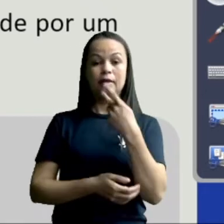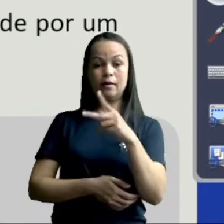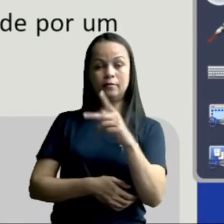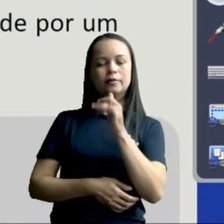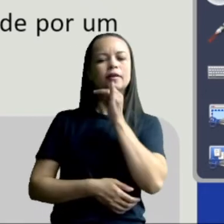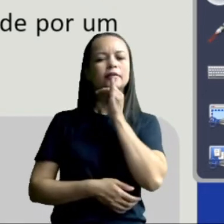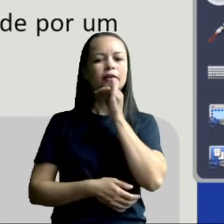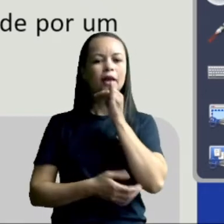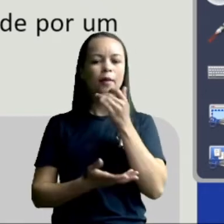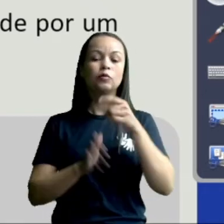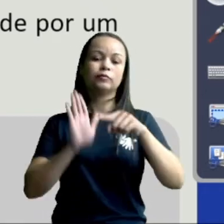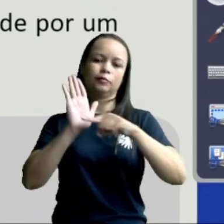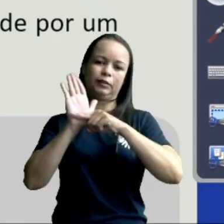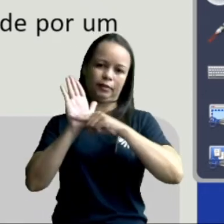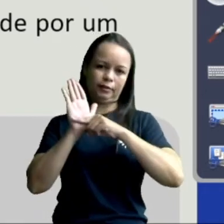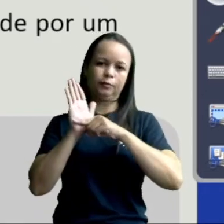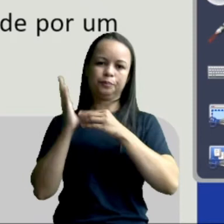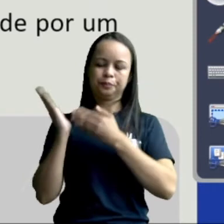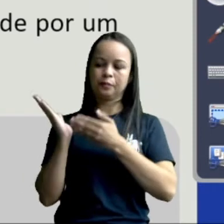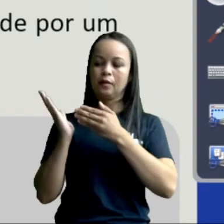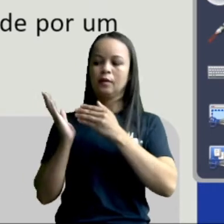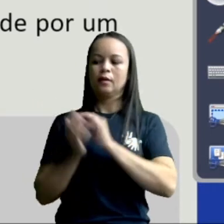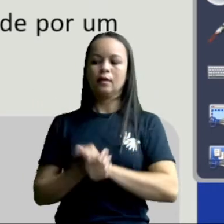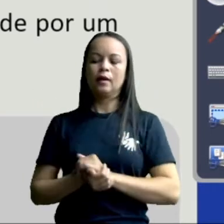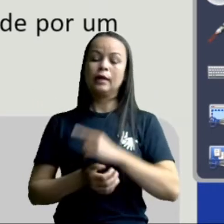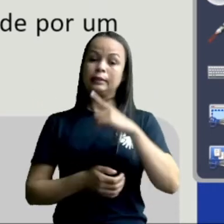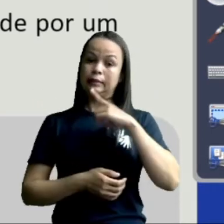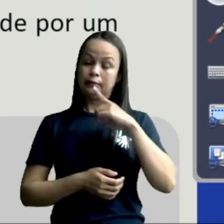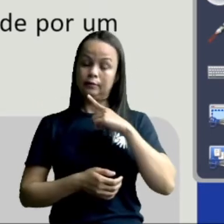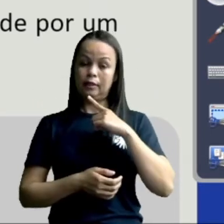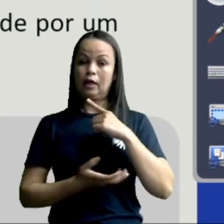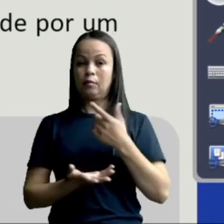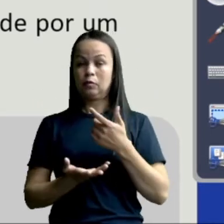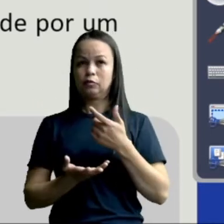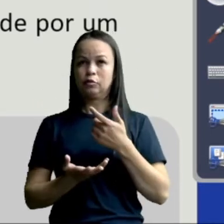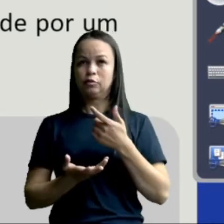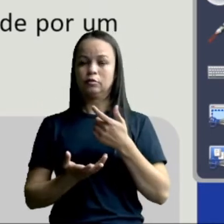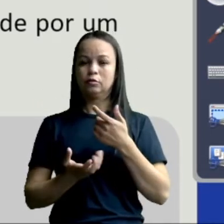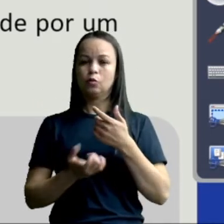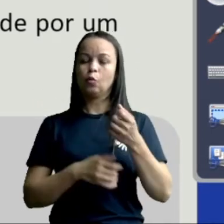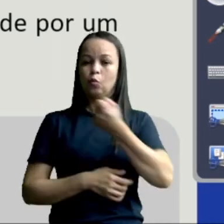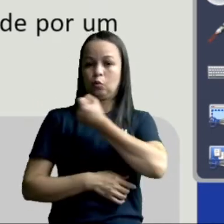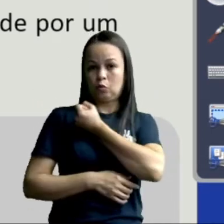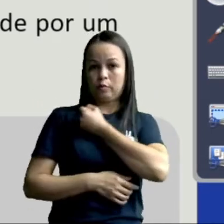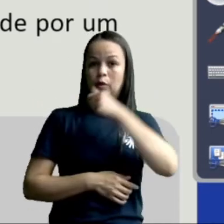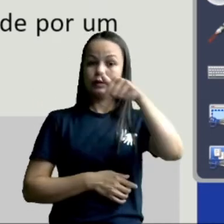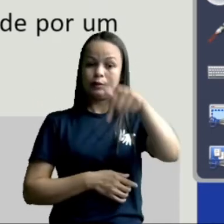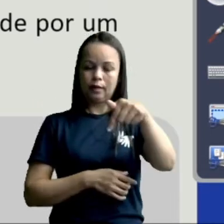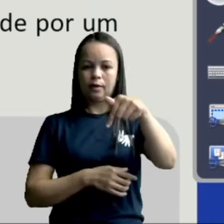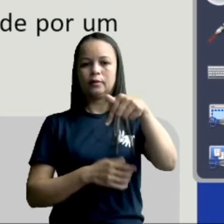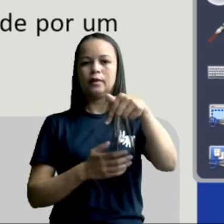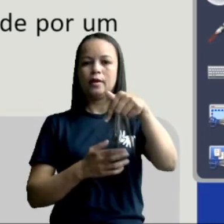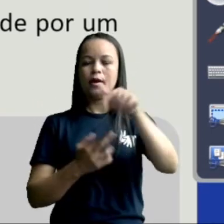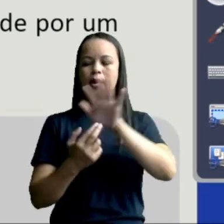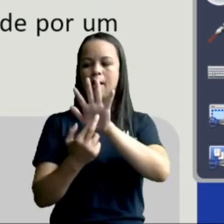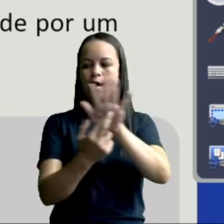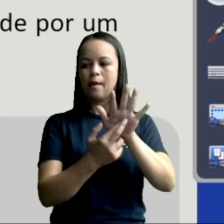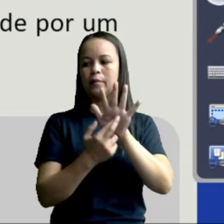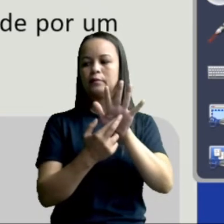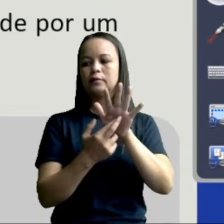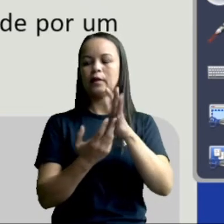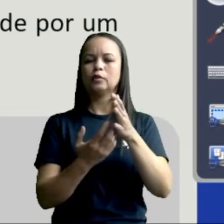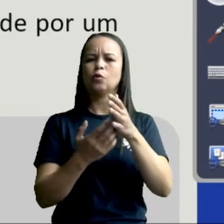aqui, a gente tem um caso de subtração. Então, tínhamos o número 7 representado, ó, como